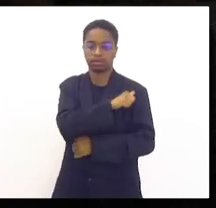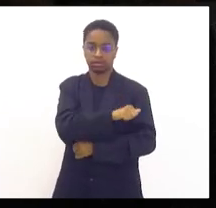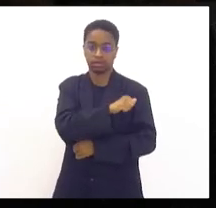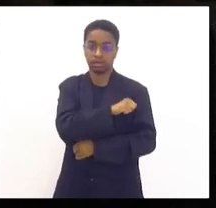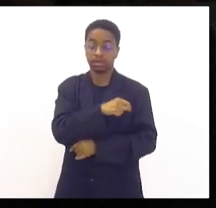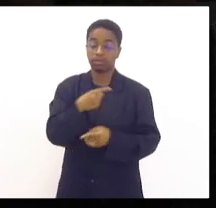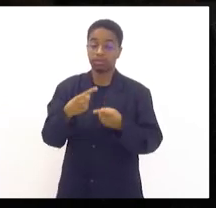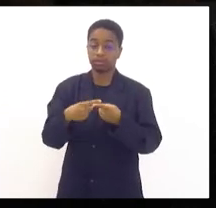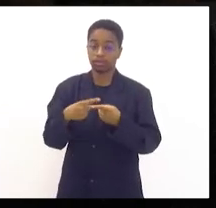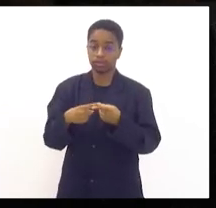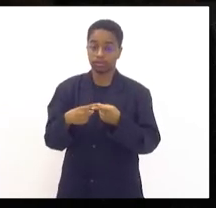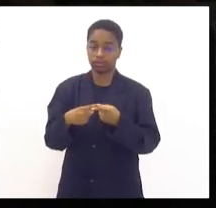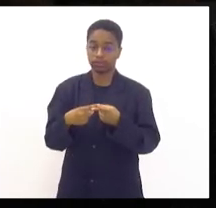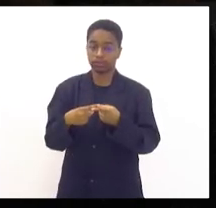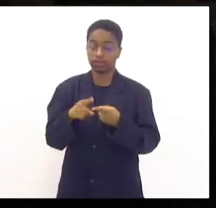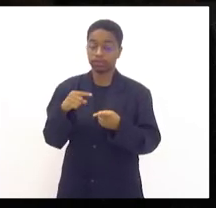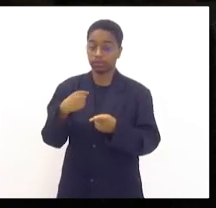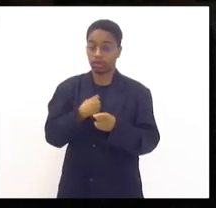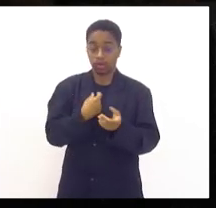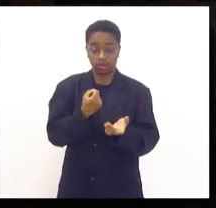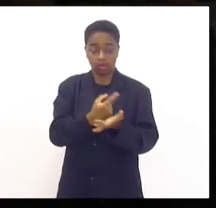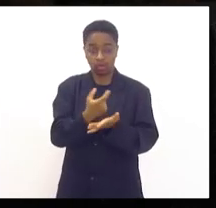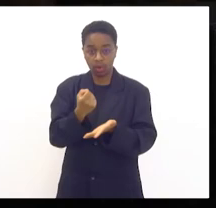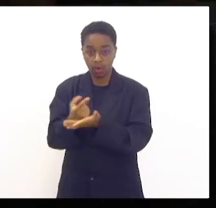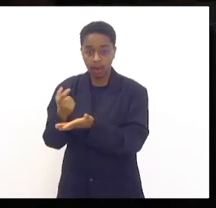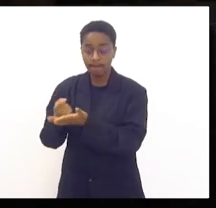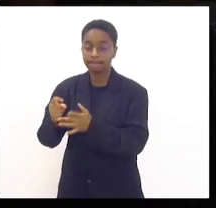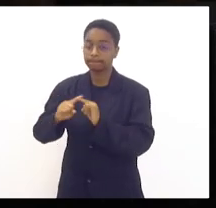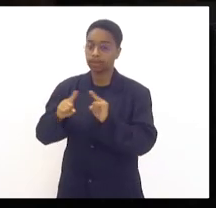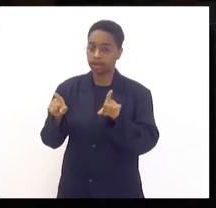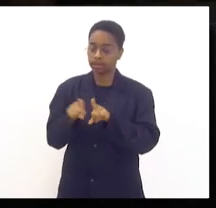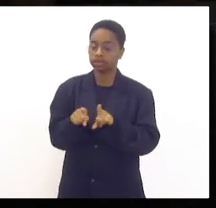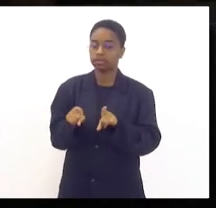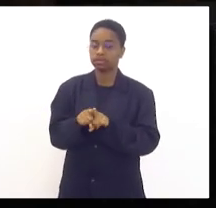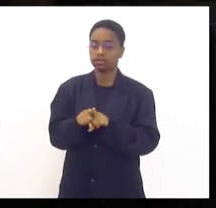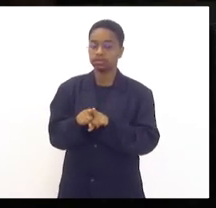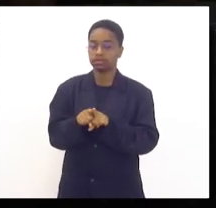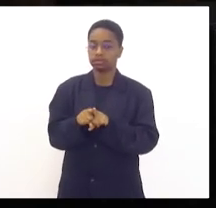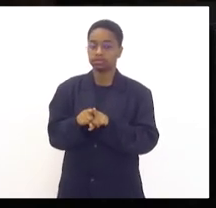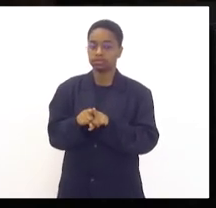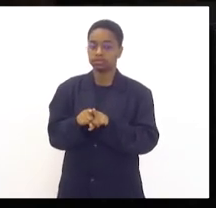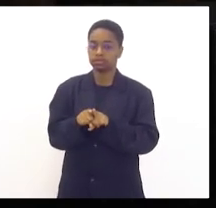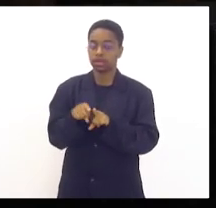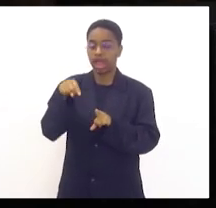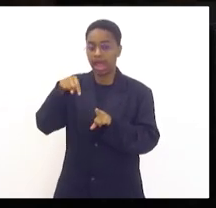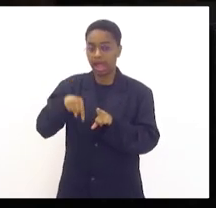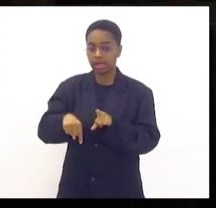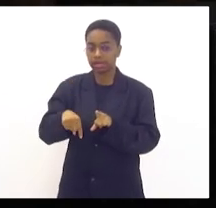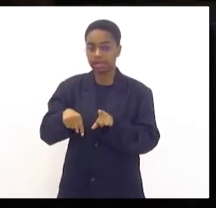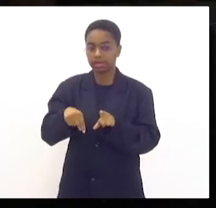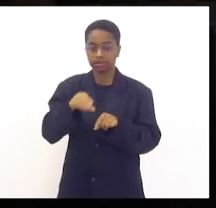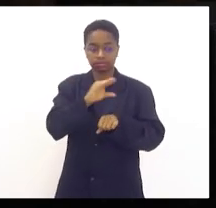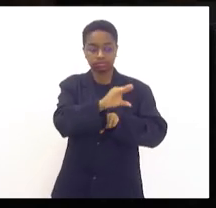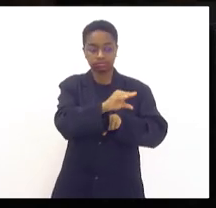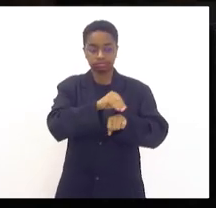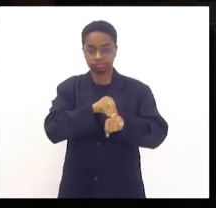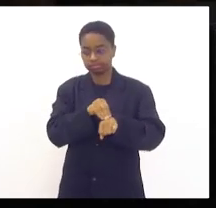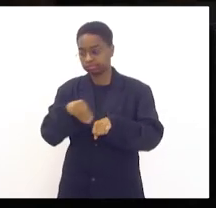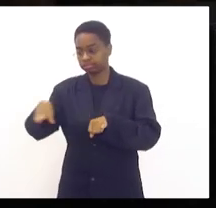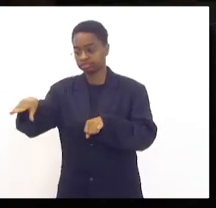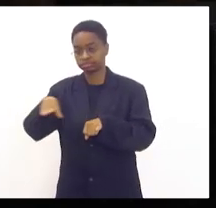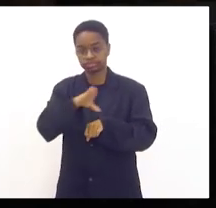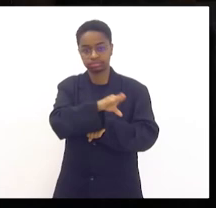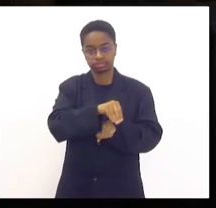ele é mercado consumidor, mas também é mercado de passagem dessas drogas.